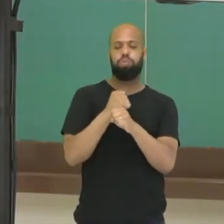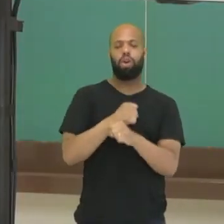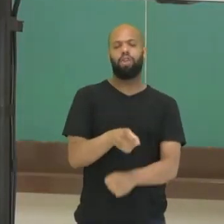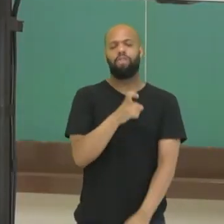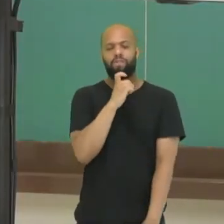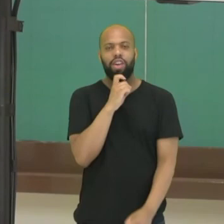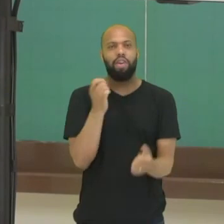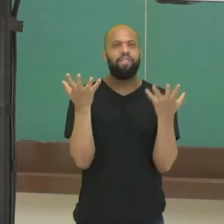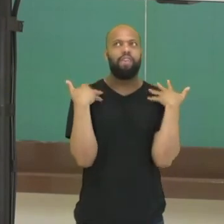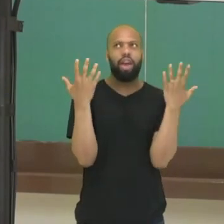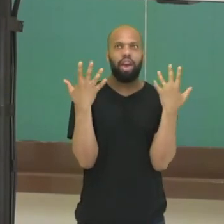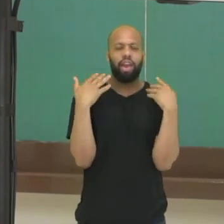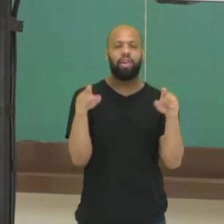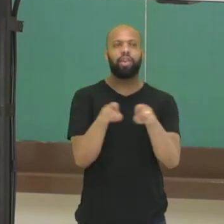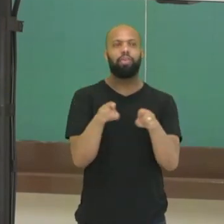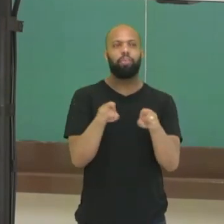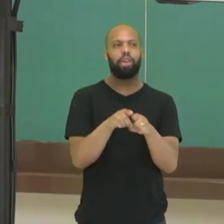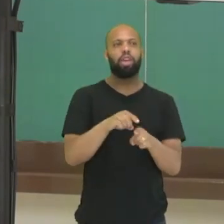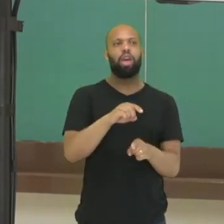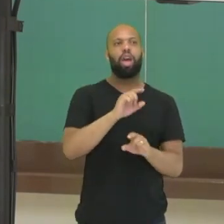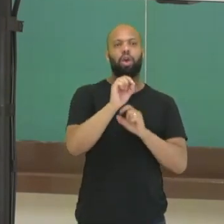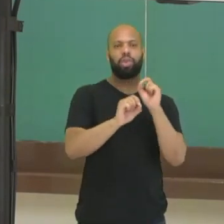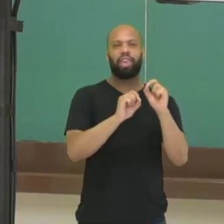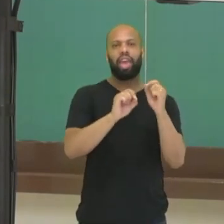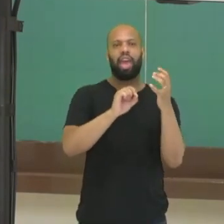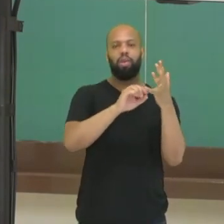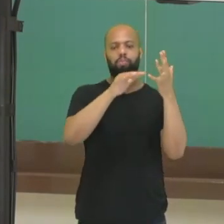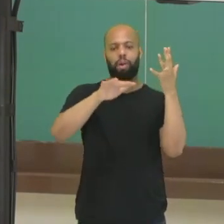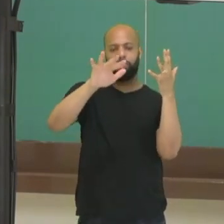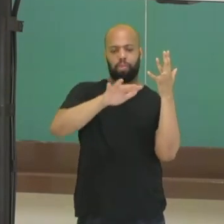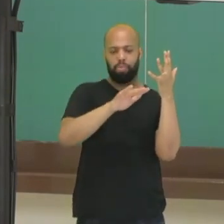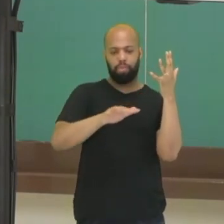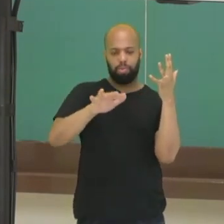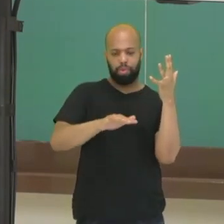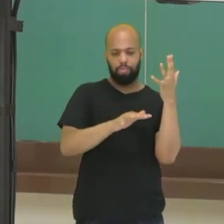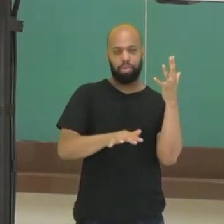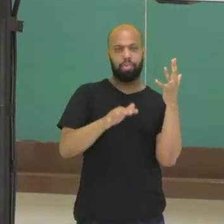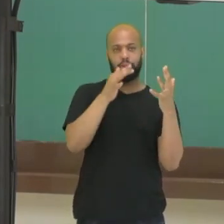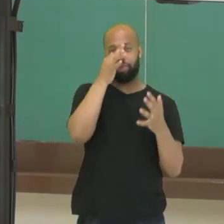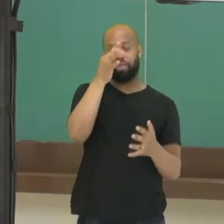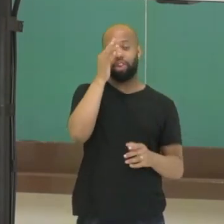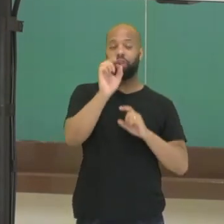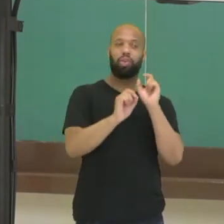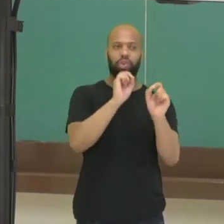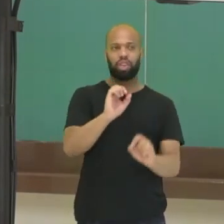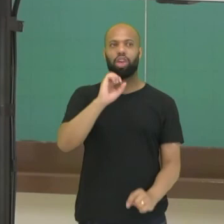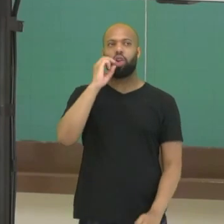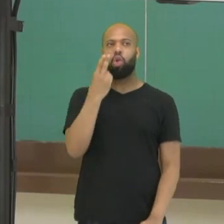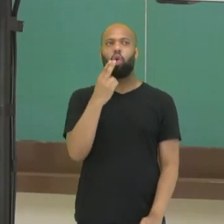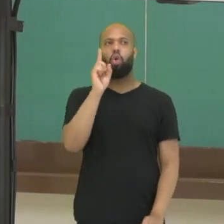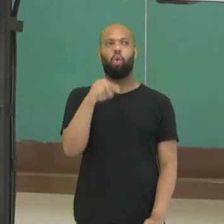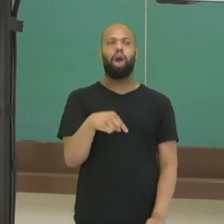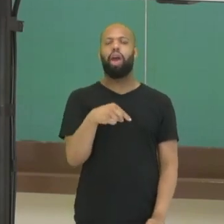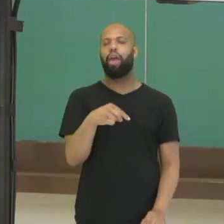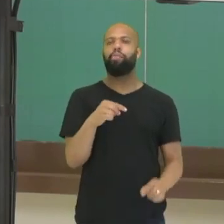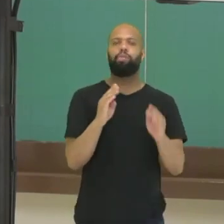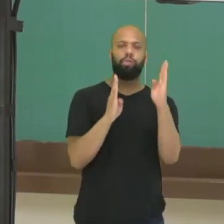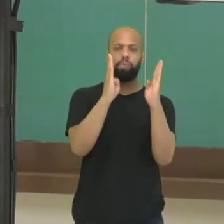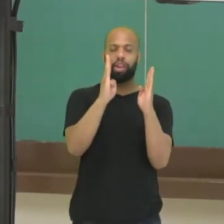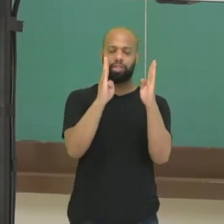no verão? Será que eu estou no outono? Enfim, qual estação que eu estou? Ou eu sou numa data determinada,